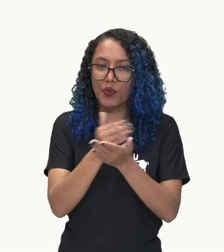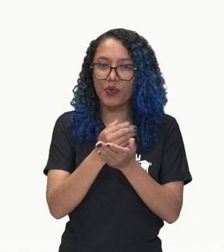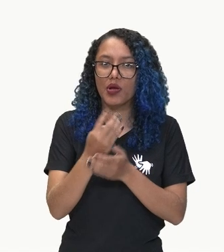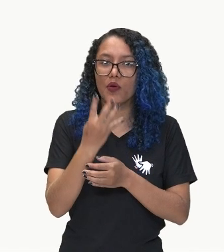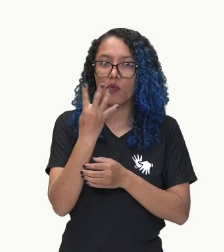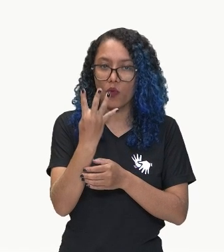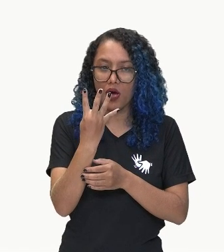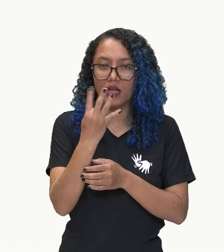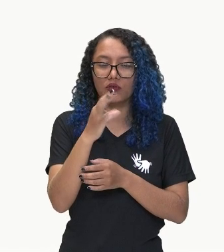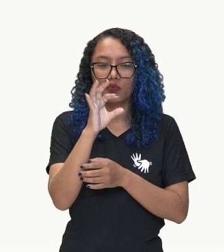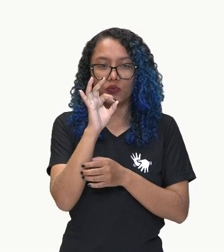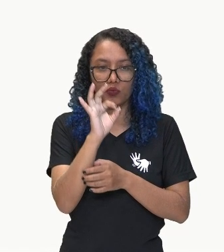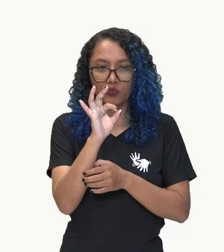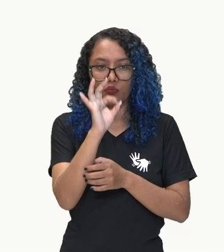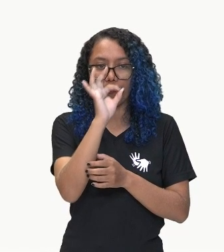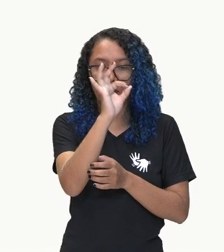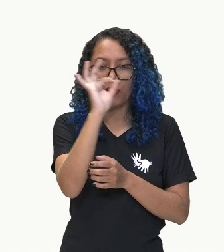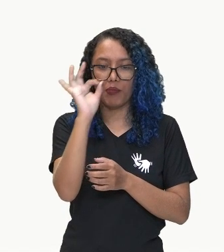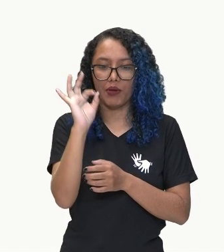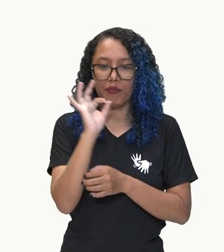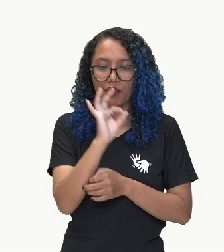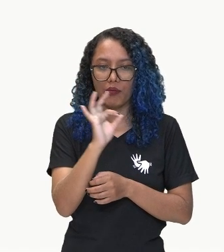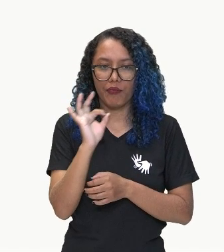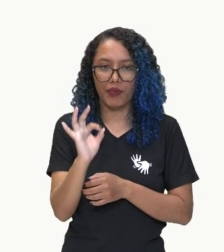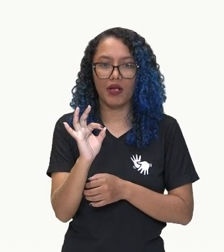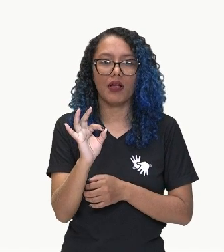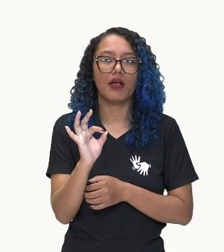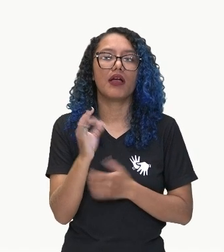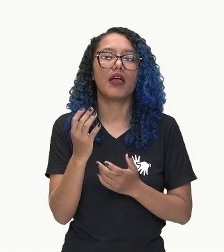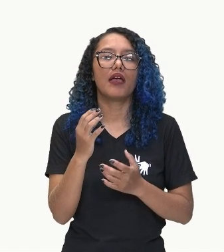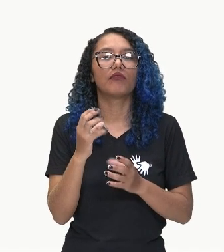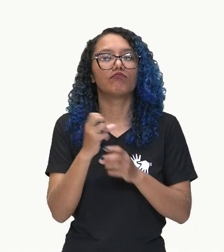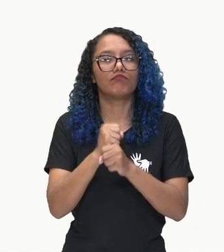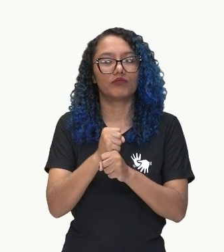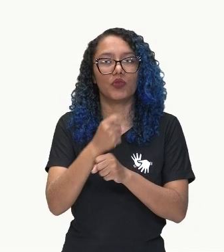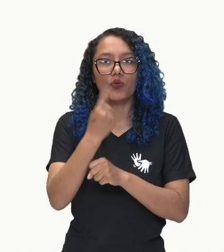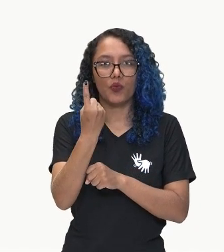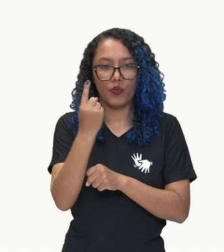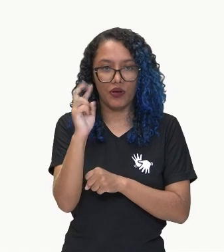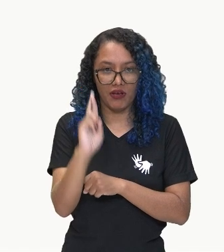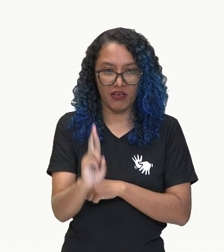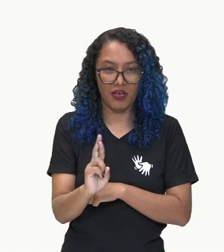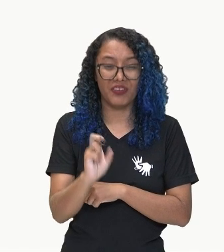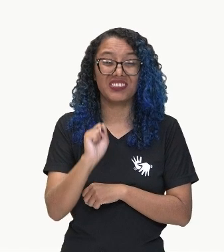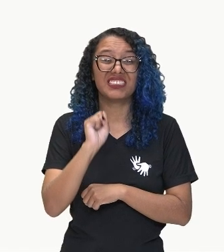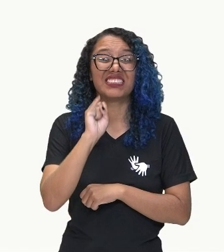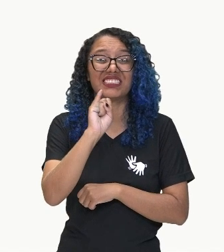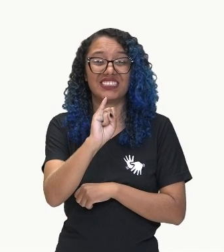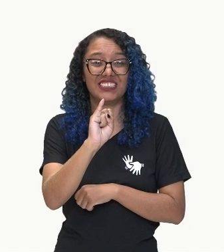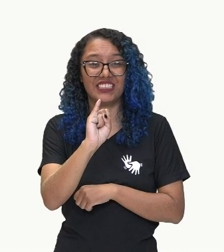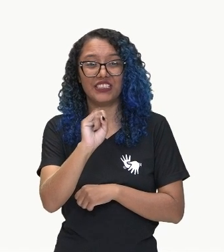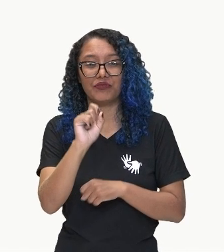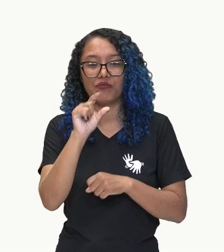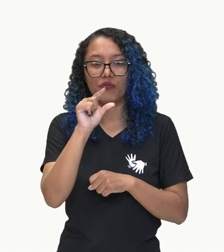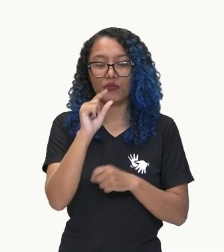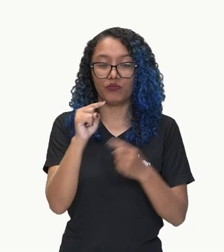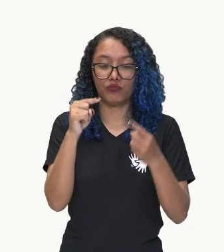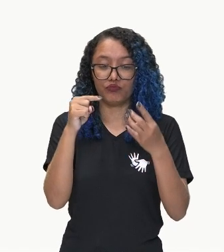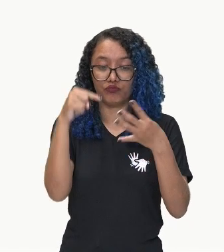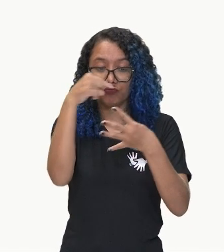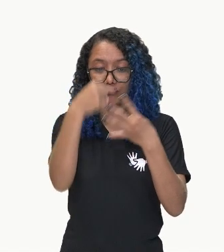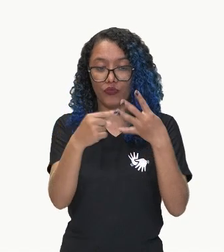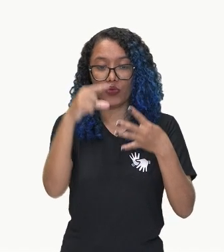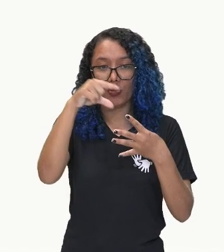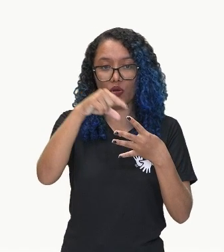e que formaram R$1. Se nós pegarmos uma moeda de 25 centavos, nós